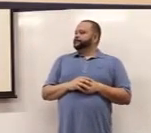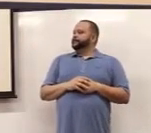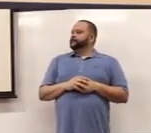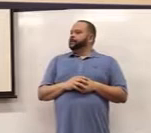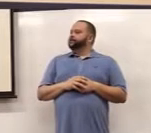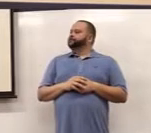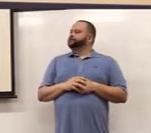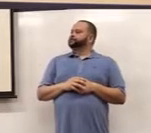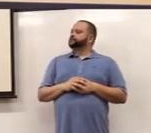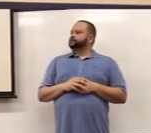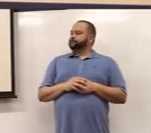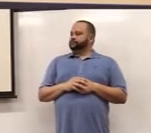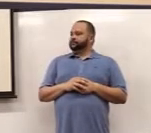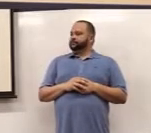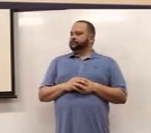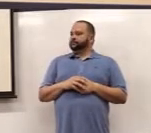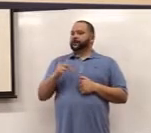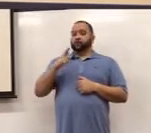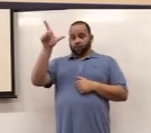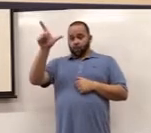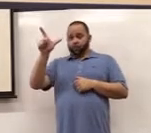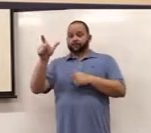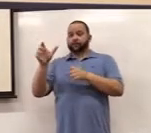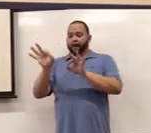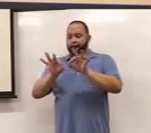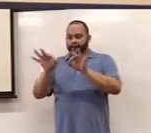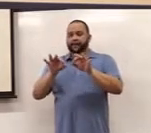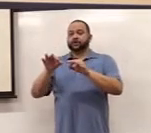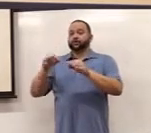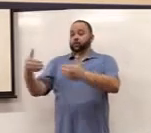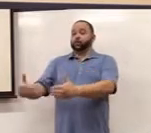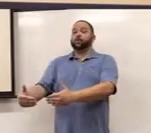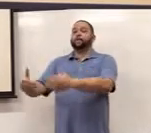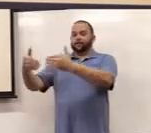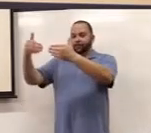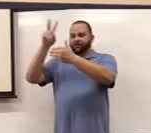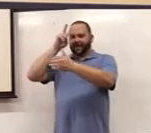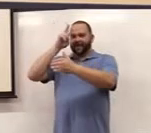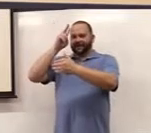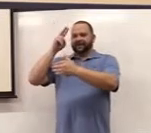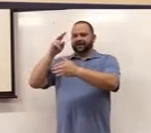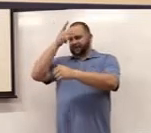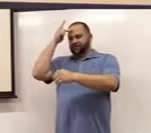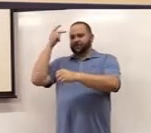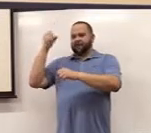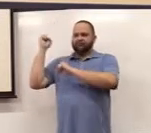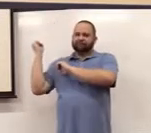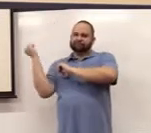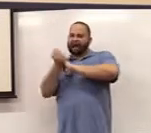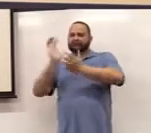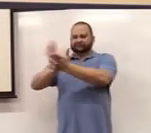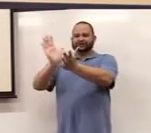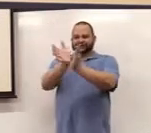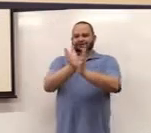Karajan, e ele monta a orquestra no Muro de Berlim, quando as pessoas estão destruindo o Muro de Berlim, nas ruínas do Muro de